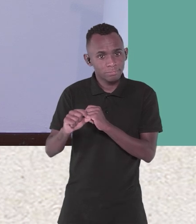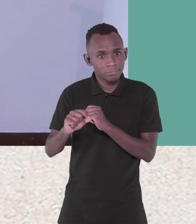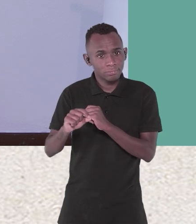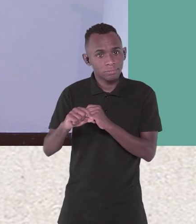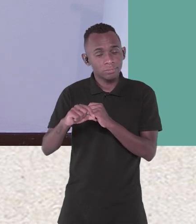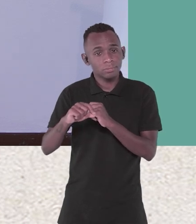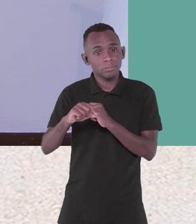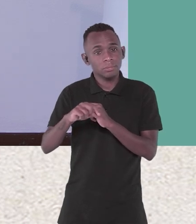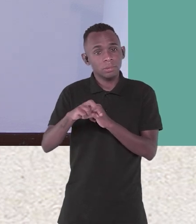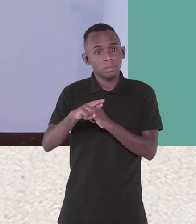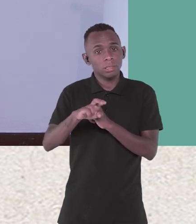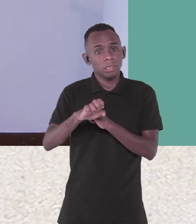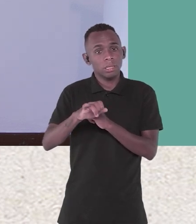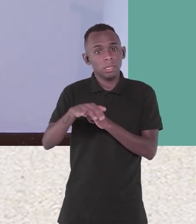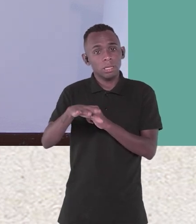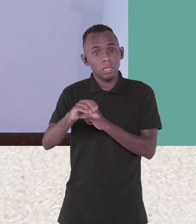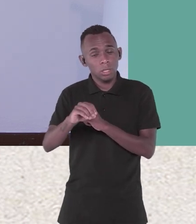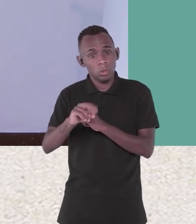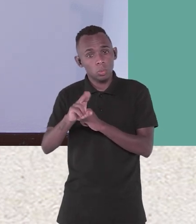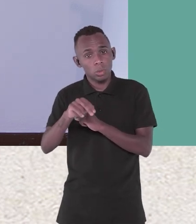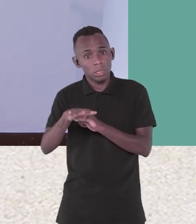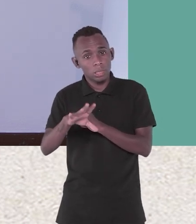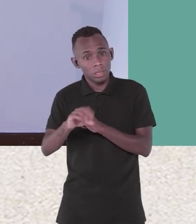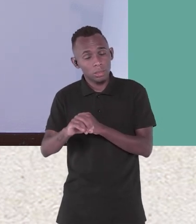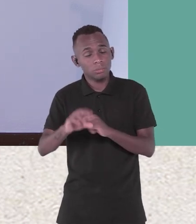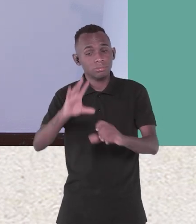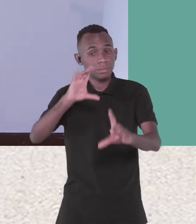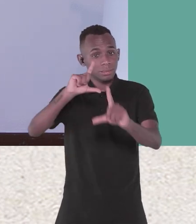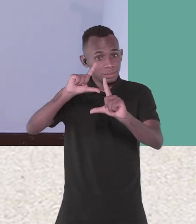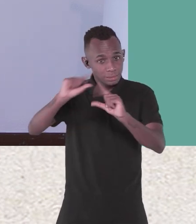Reino Unido fora da União Europeia.